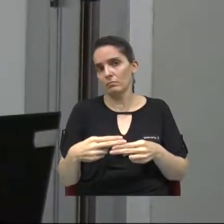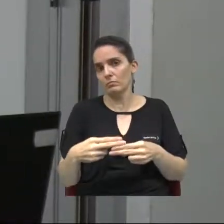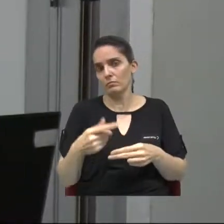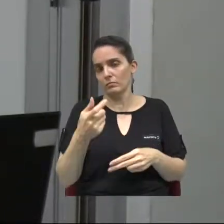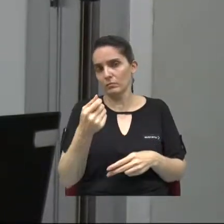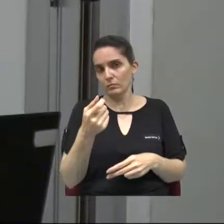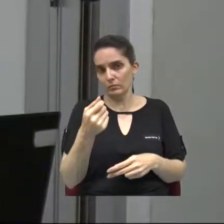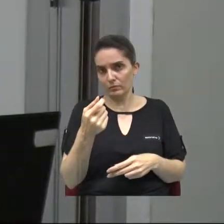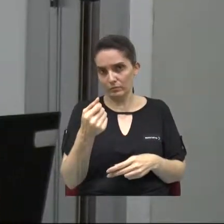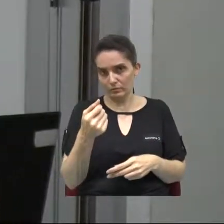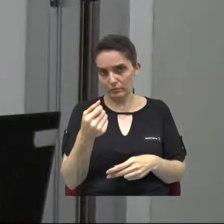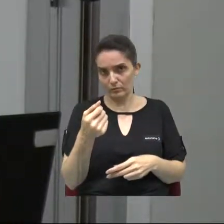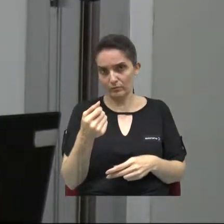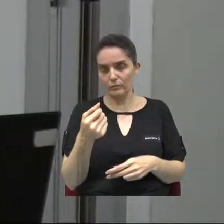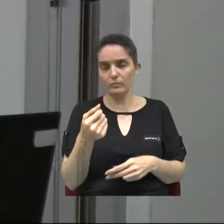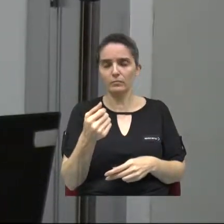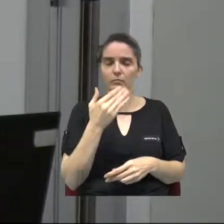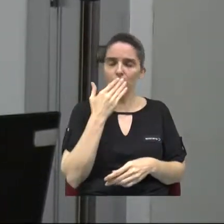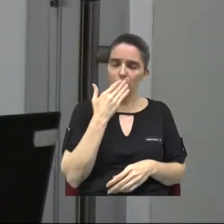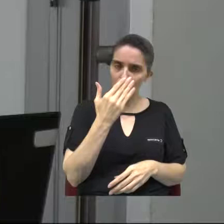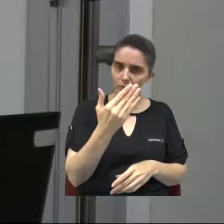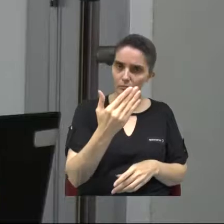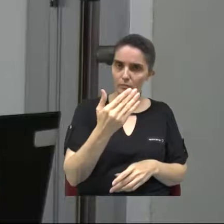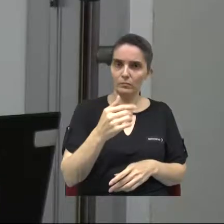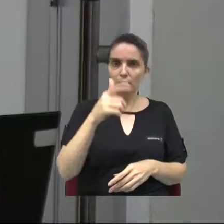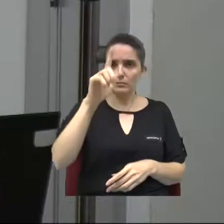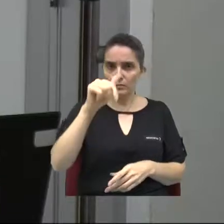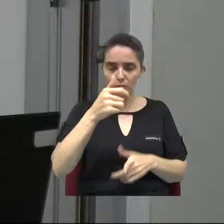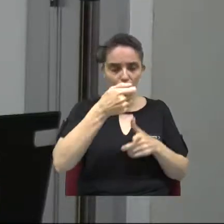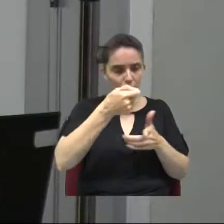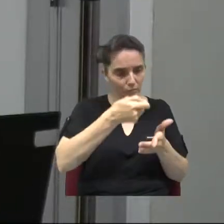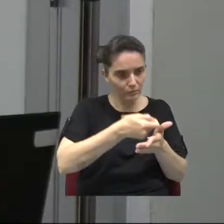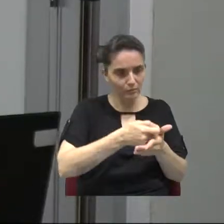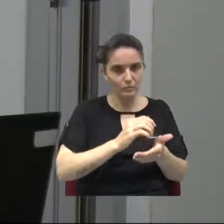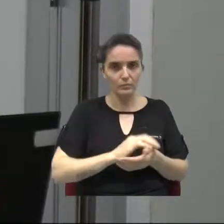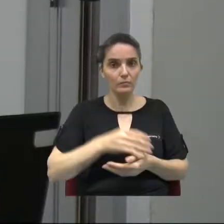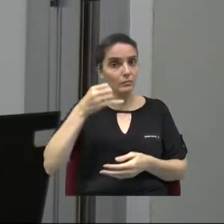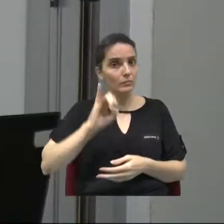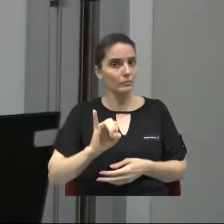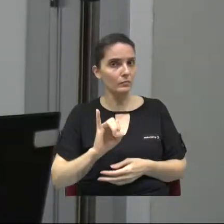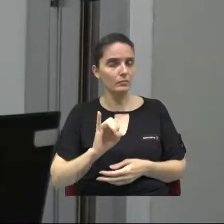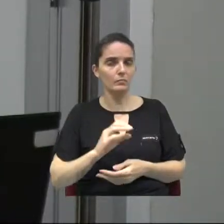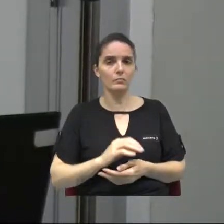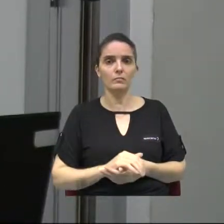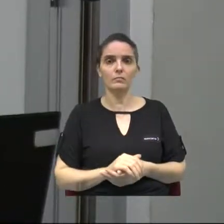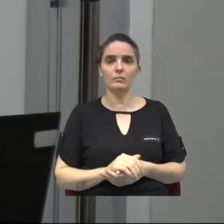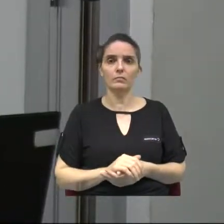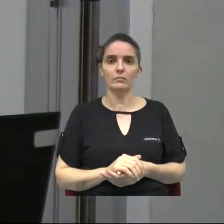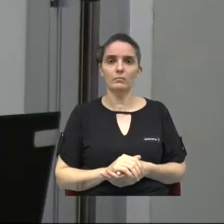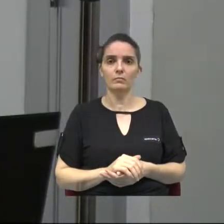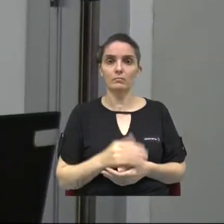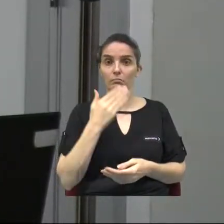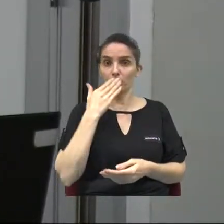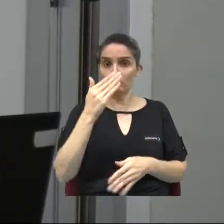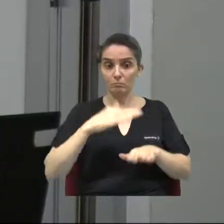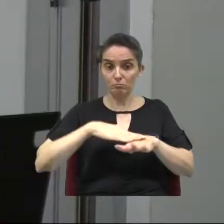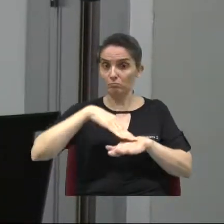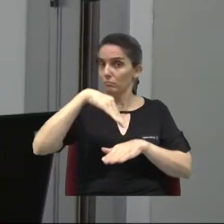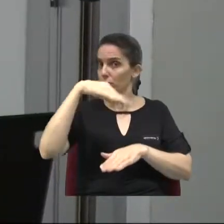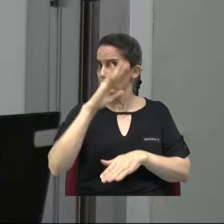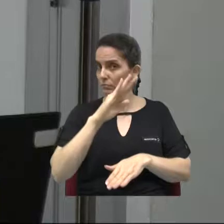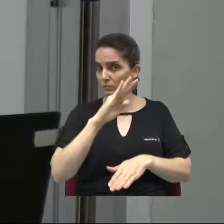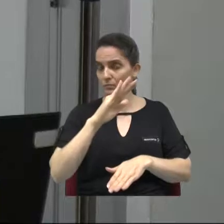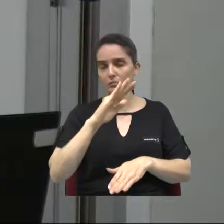dinheiro de financiamento que existe, mas com certeza, se fosse uma dívida que seria além do limite